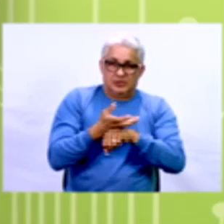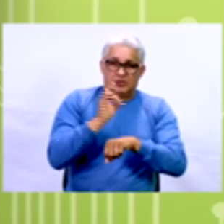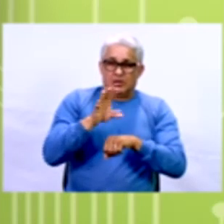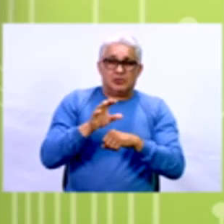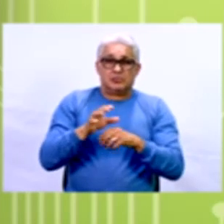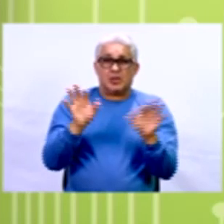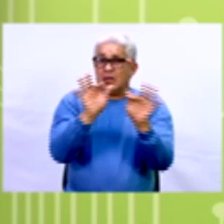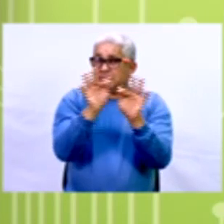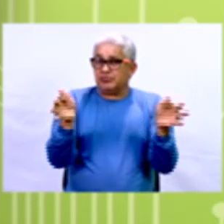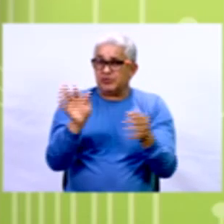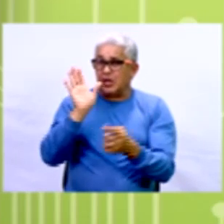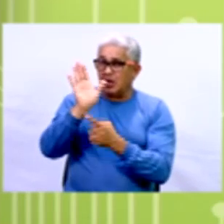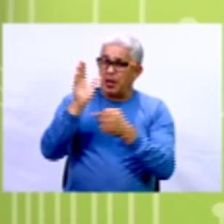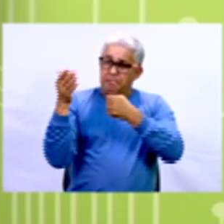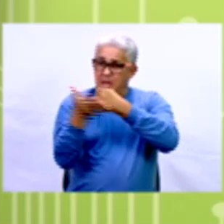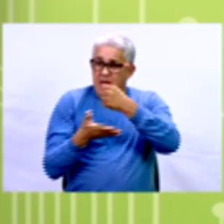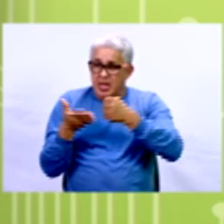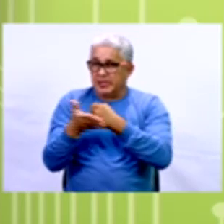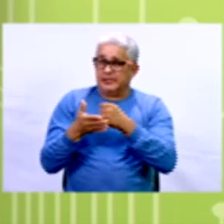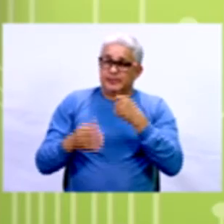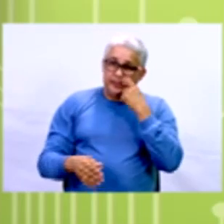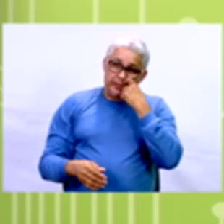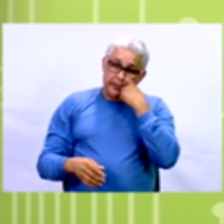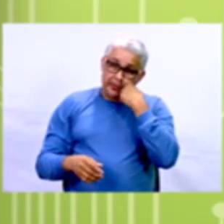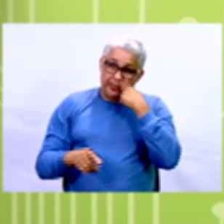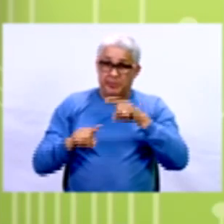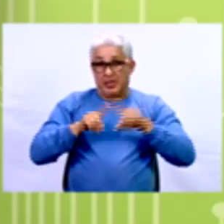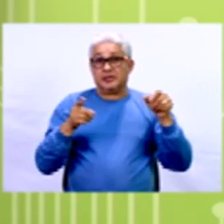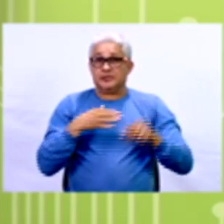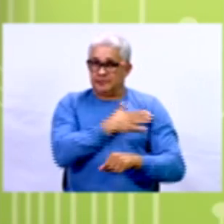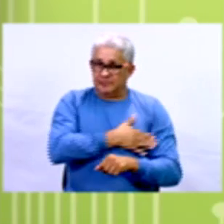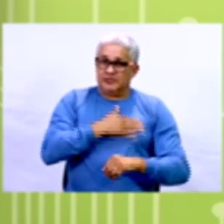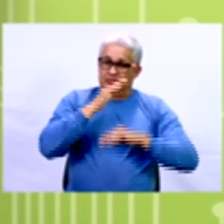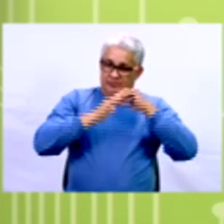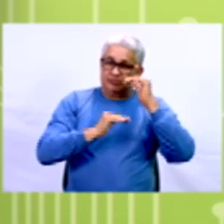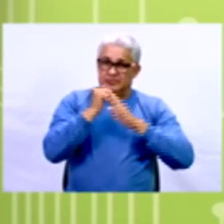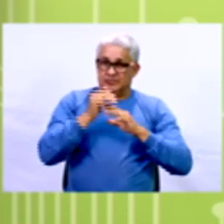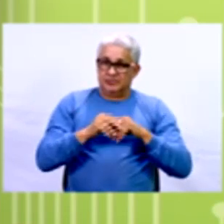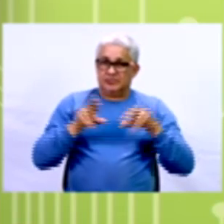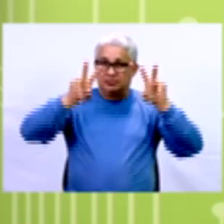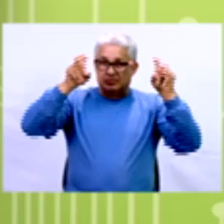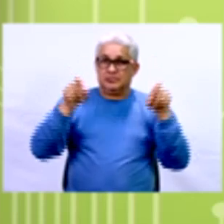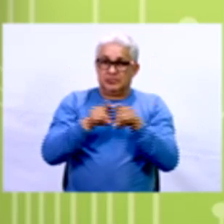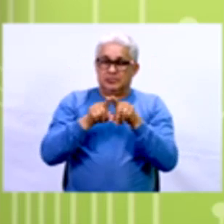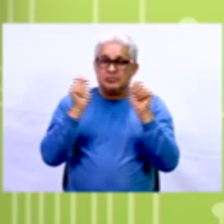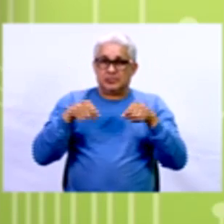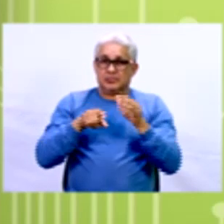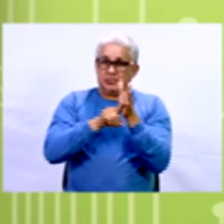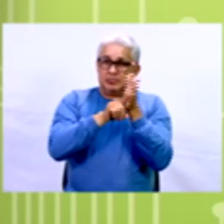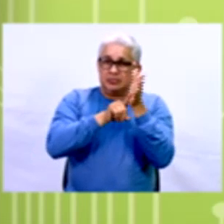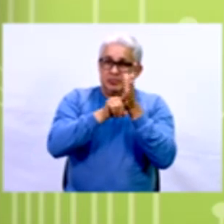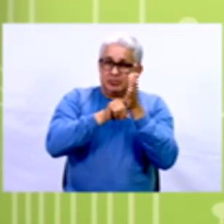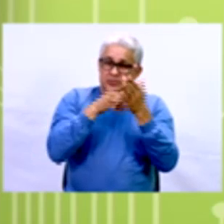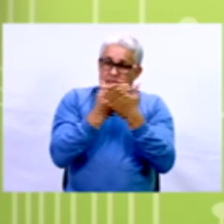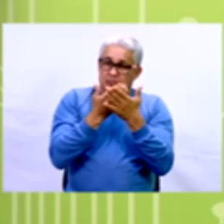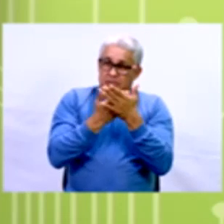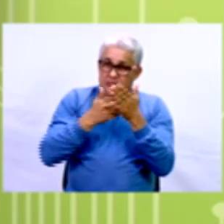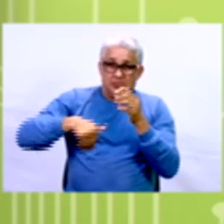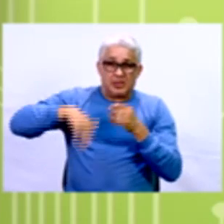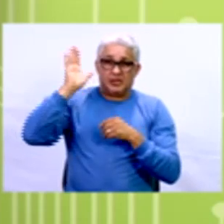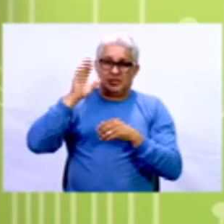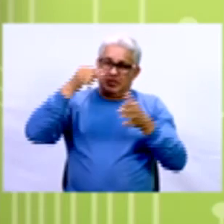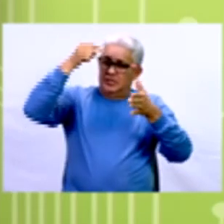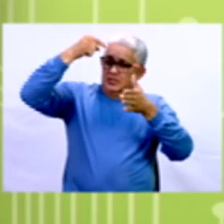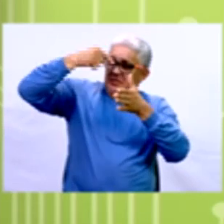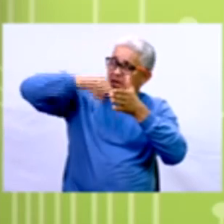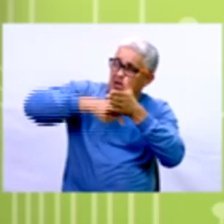uns recursos básicos, mas quem gostar da profissão e do assunto pode pesquisar e estudar mais, se